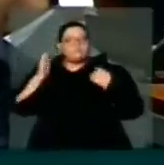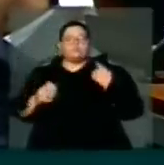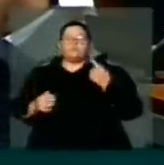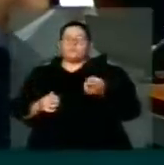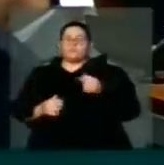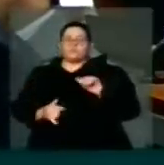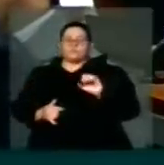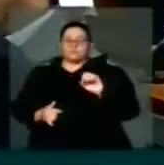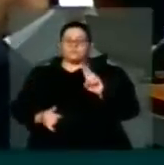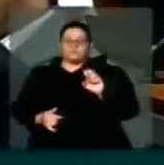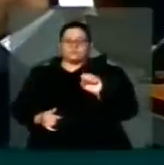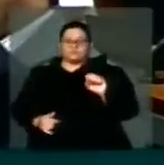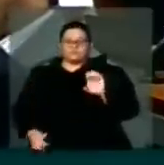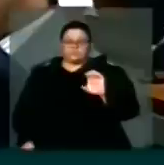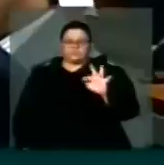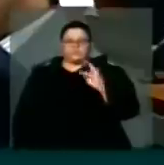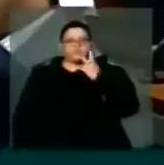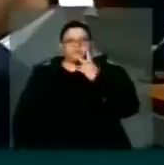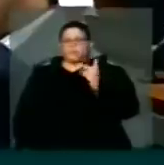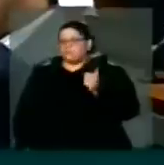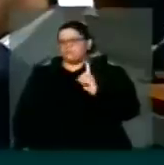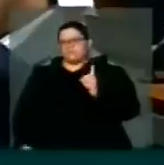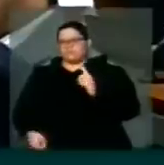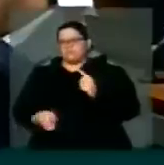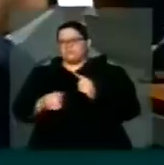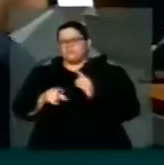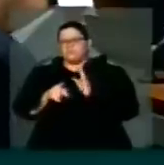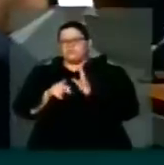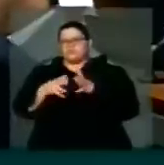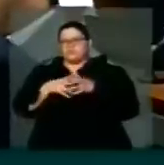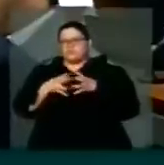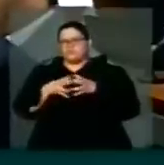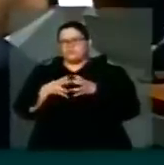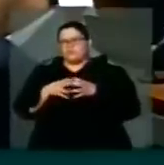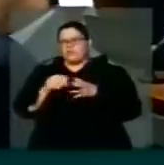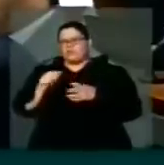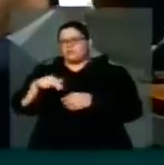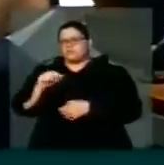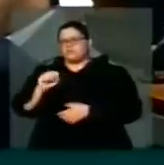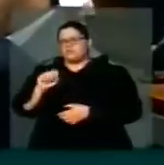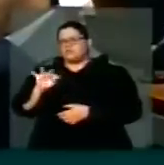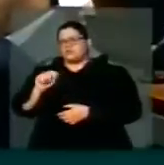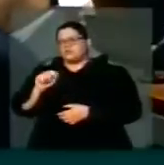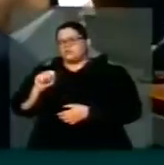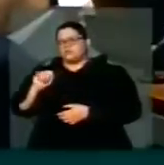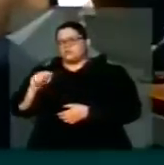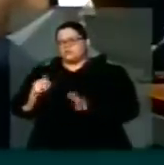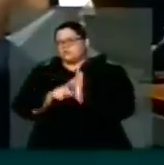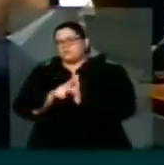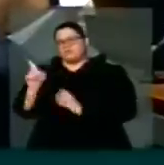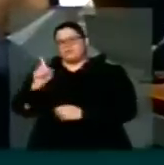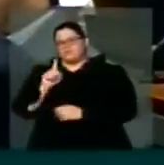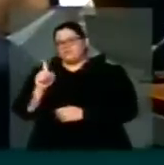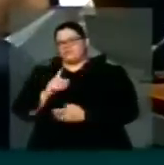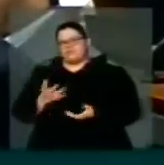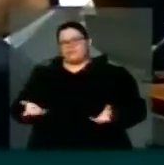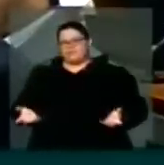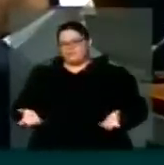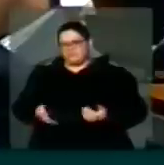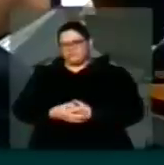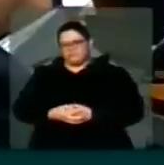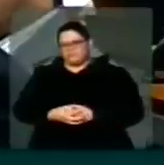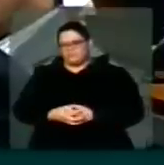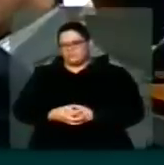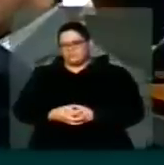pelo Youssef e pelo advogado do Youssef. É a este que estamos dando guarida, estes que